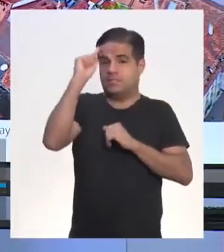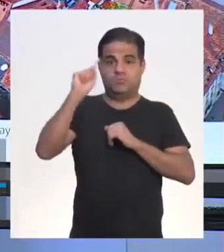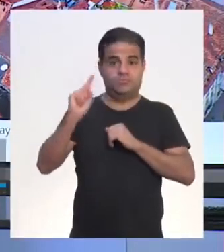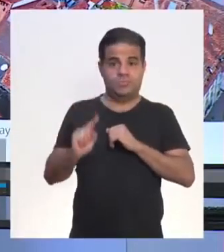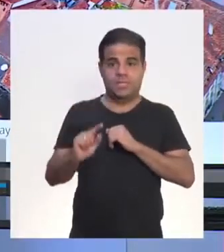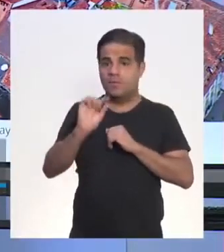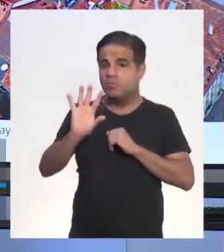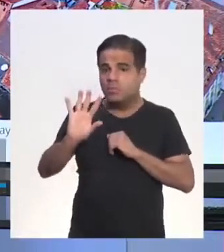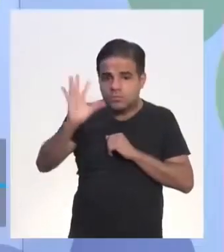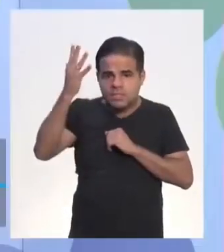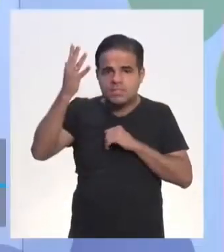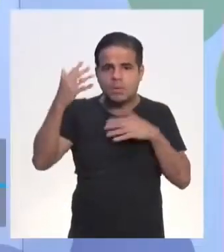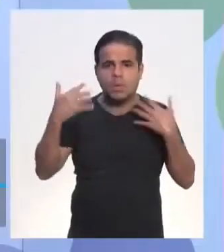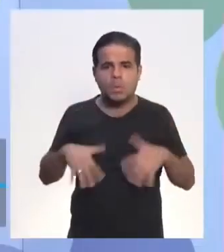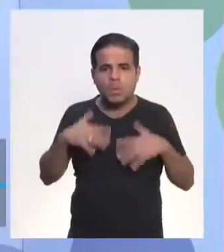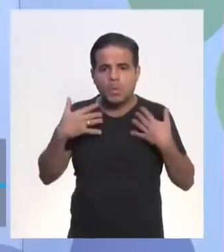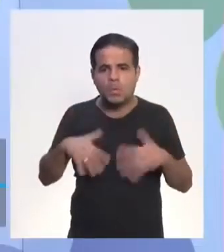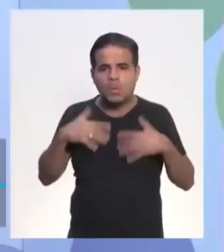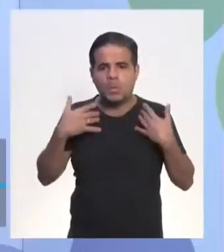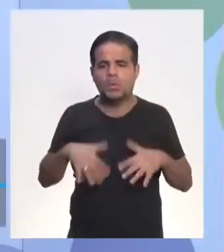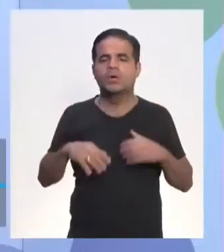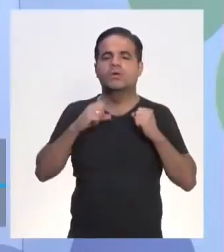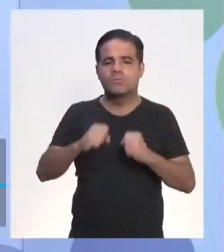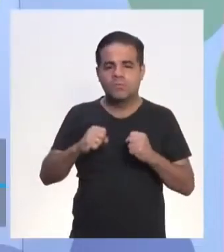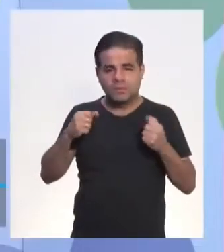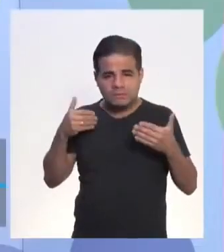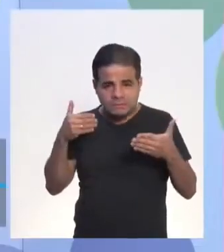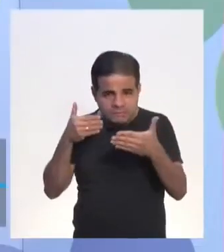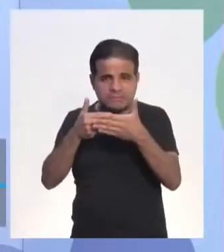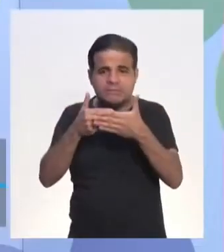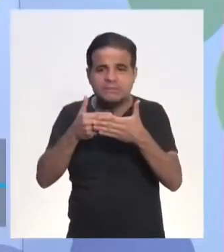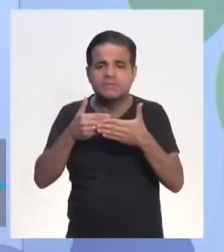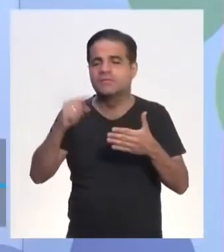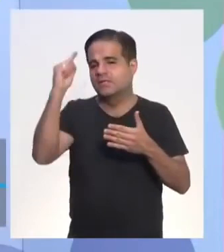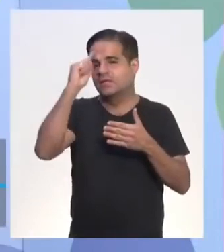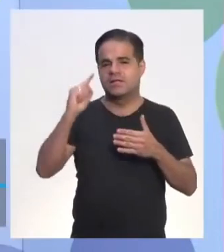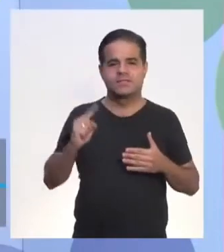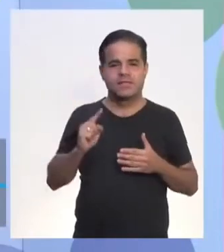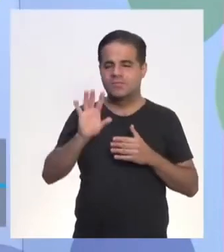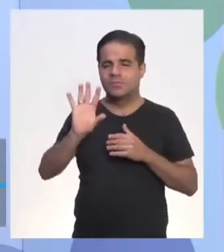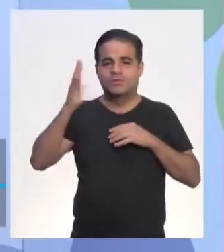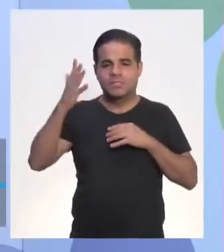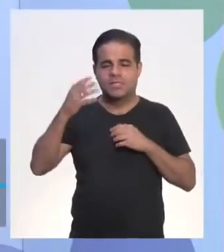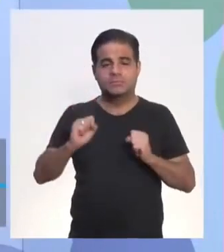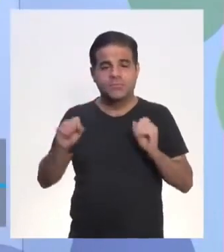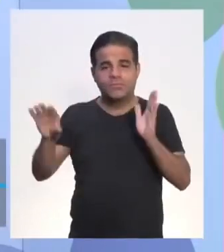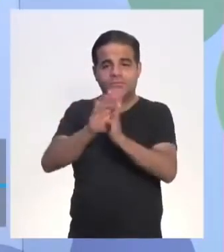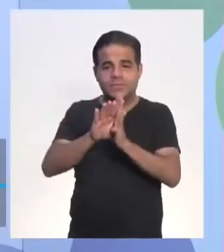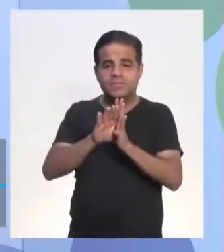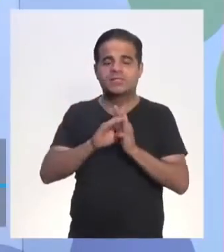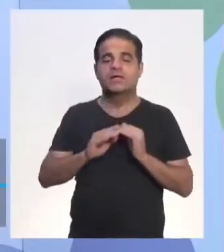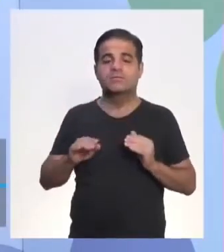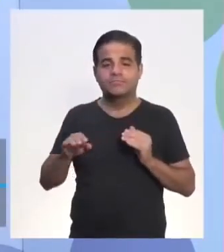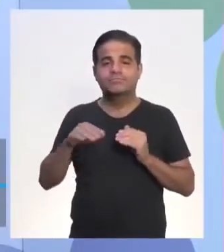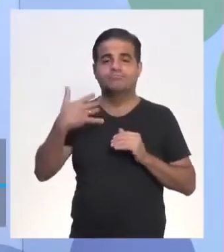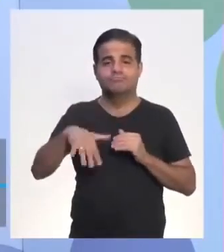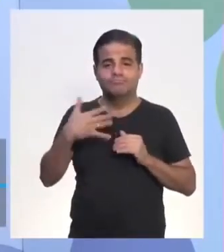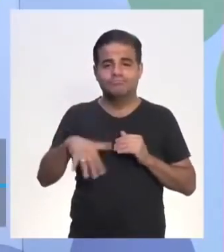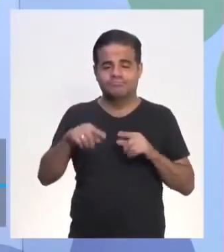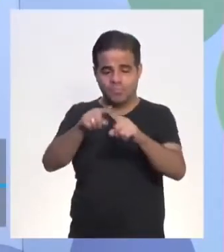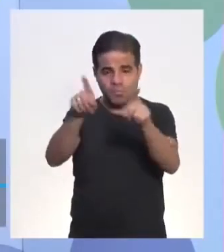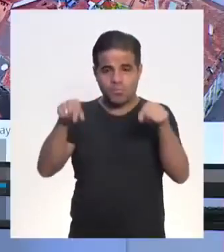transversal. Exatamente, corre o risco de já dar de cara com ela ali sem nem imaginar. Pois é, né? Cai no buraco,